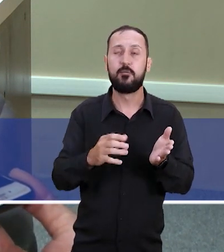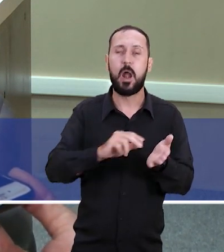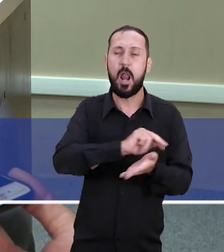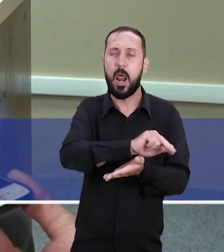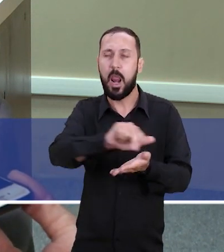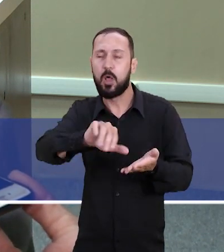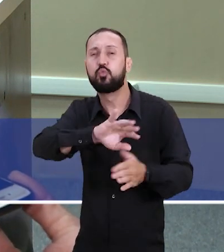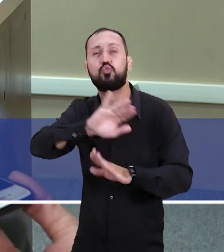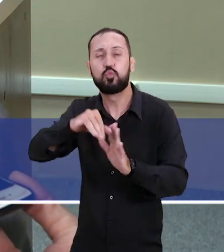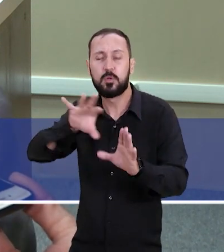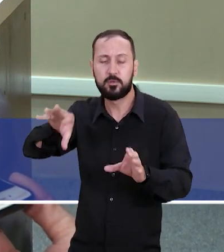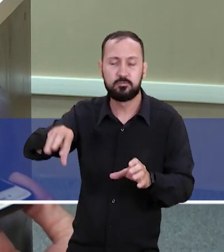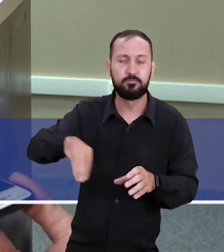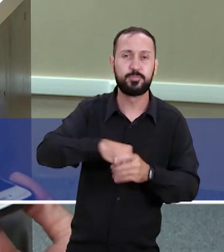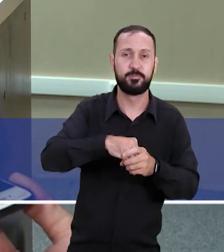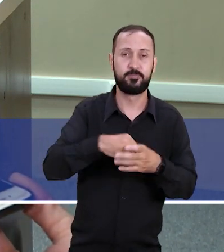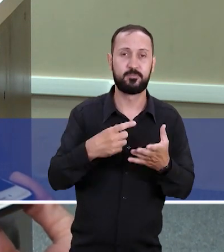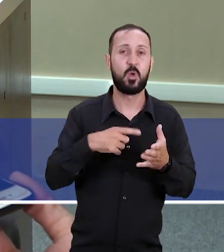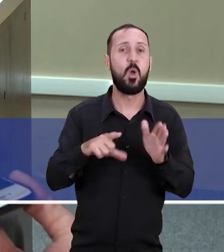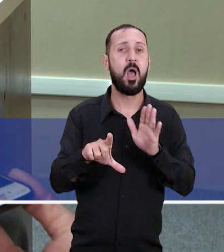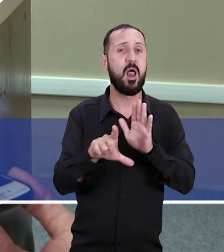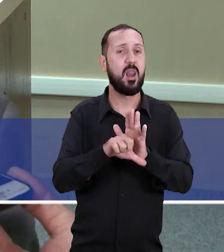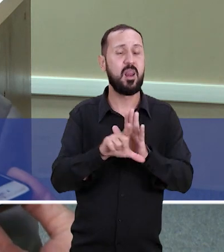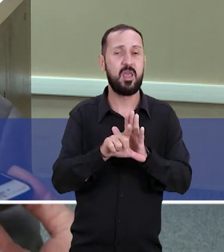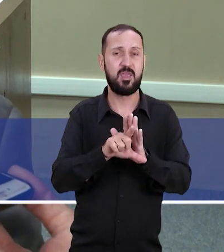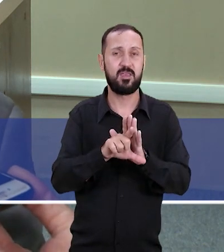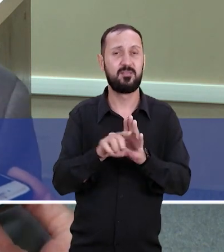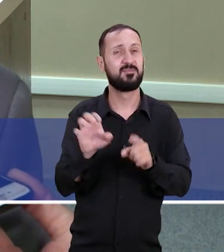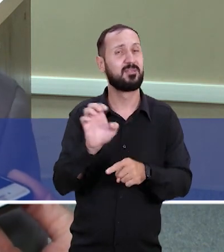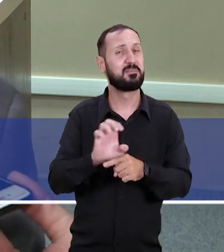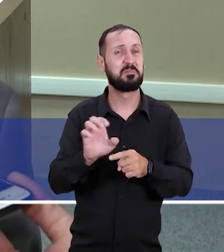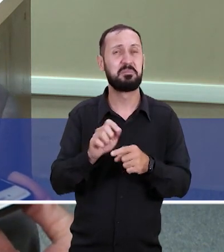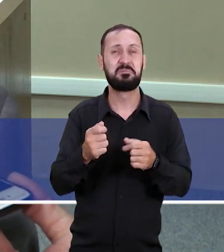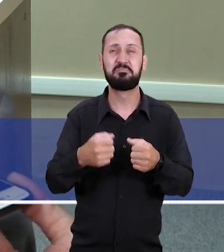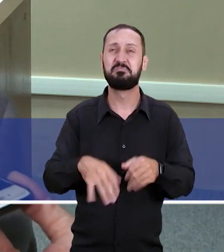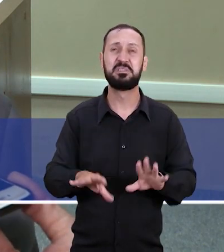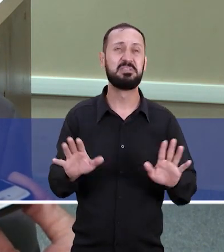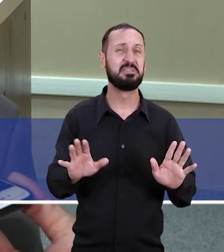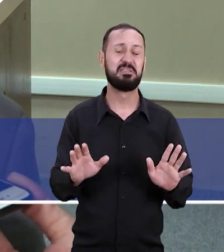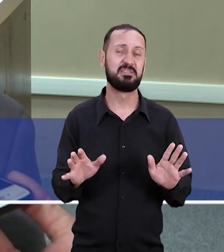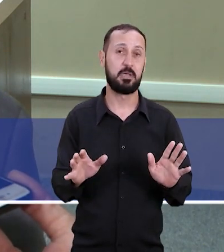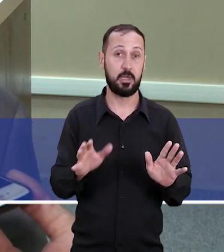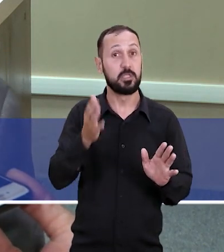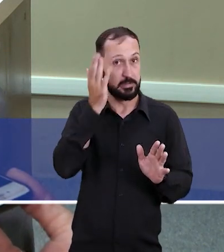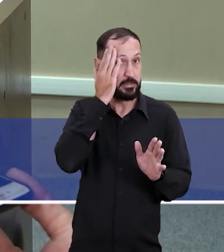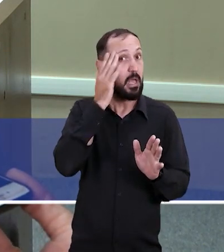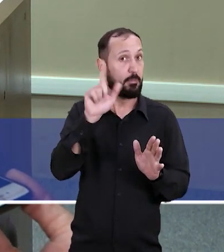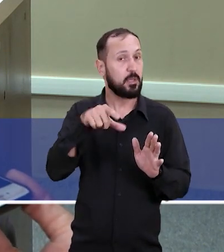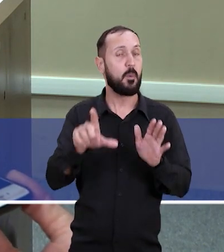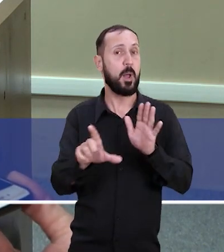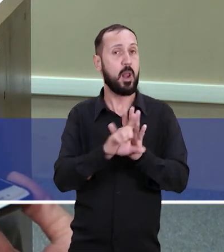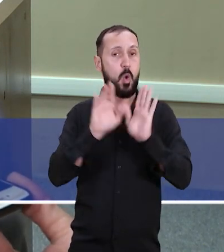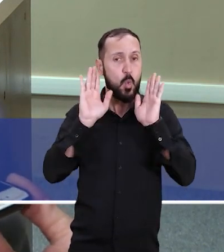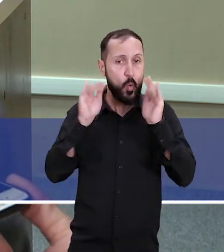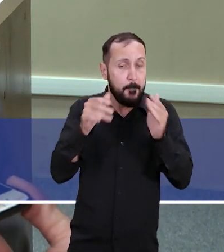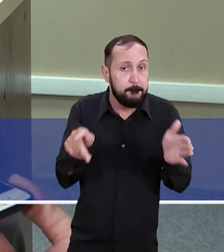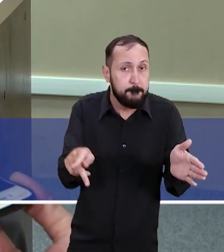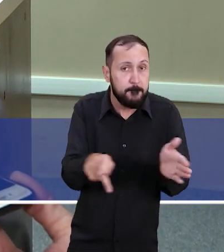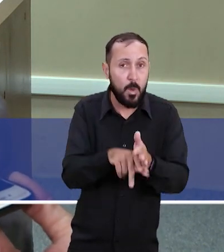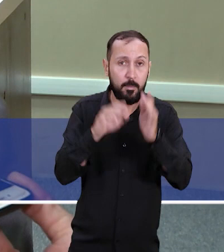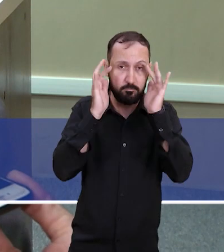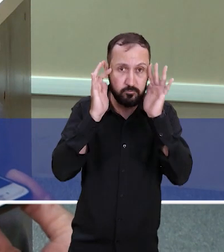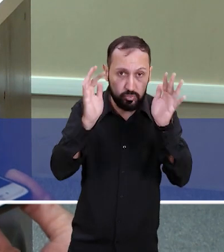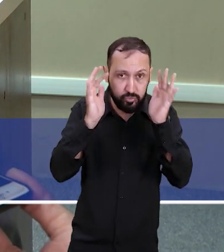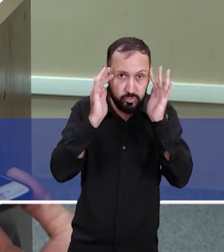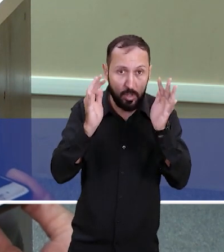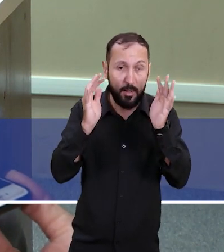ela contempla todas as hipóteses, de forma que a lei estadual é desnecessária, inócua. Embora seja uma lei direcionada